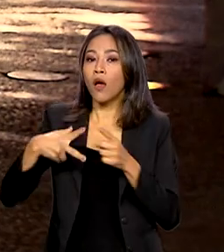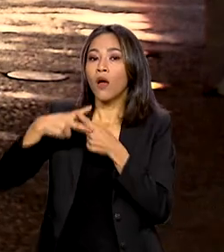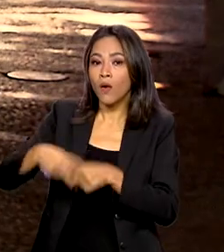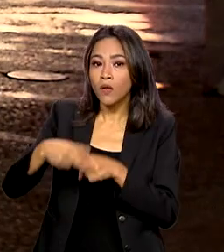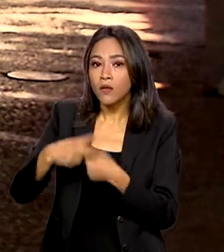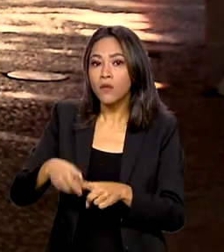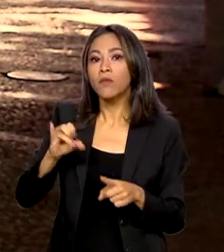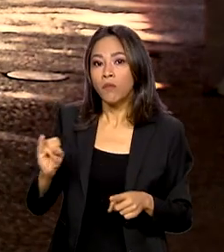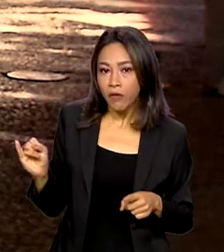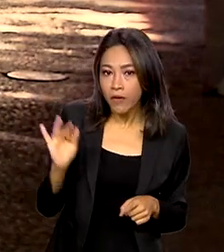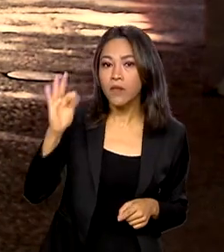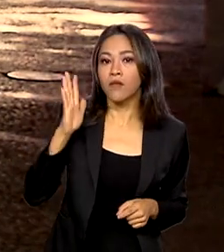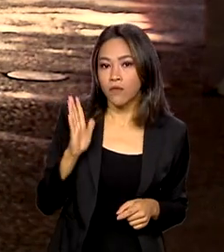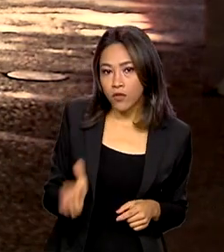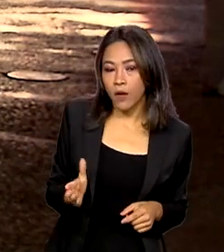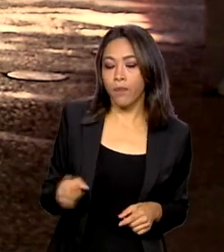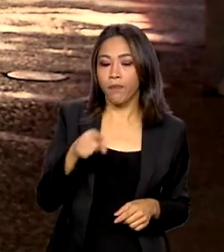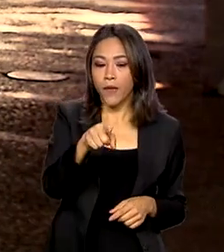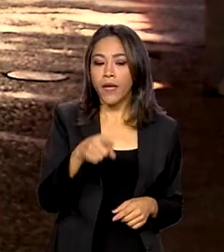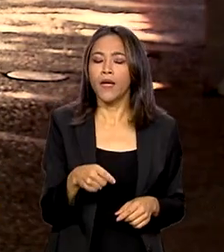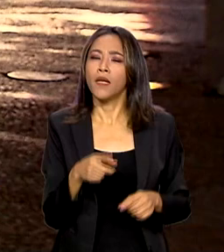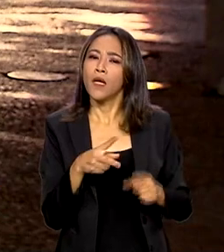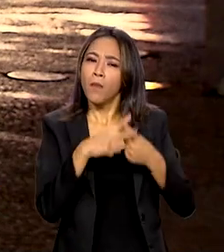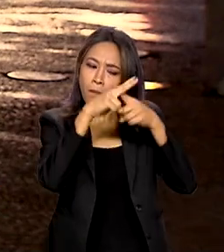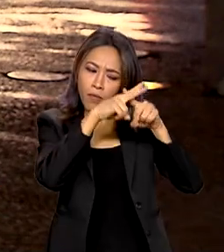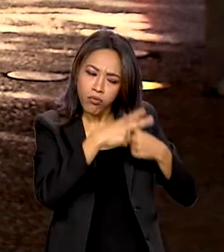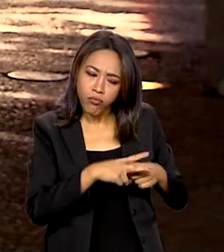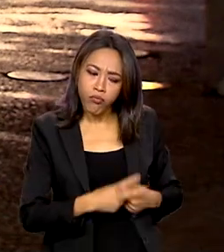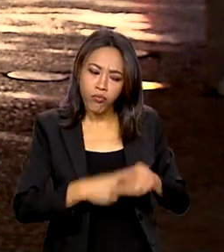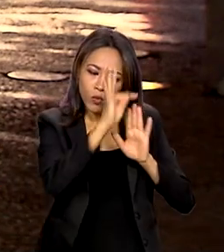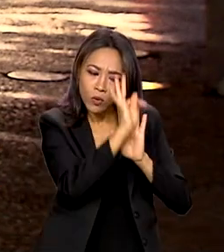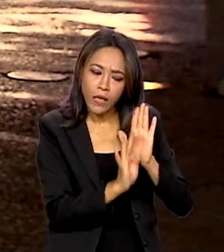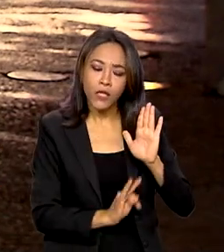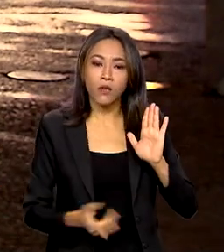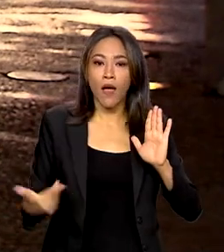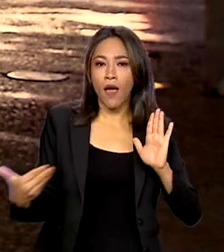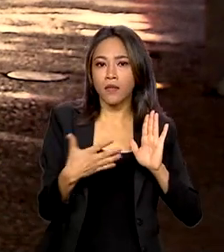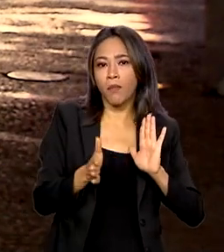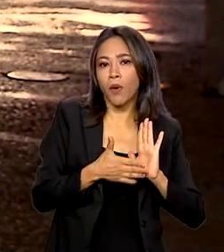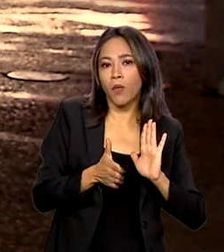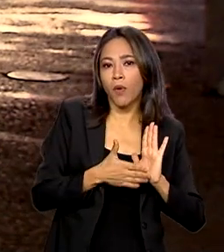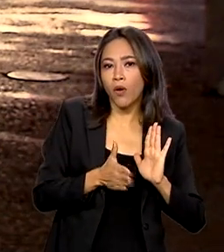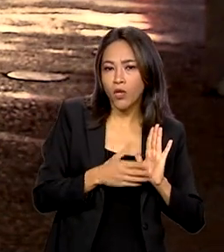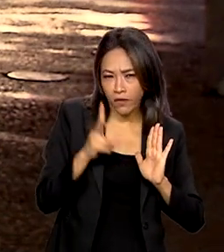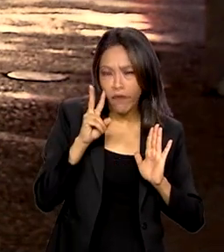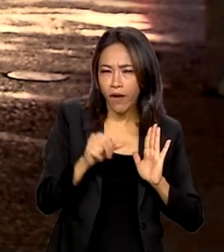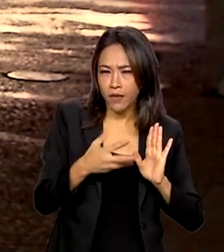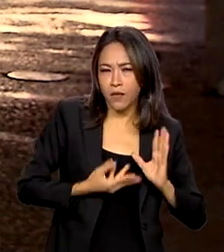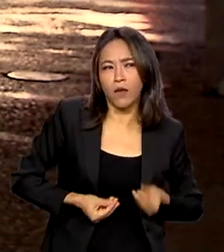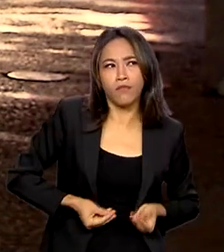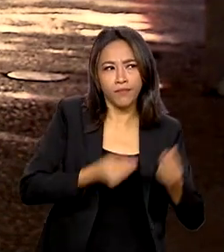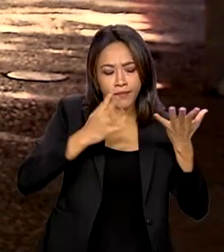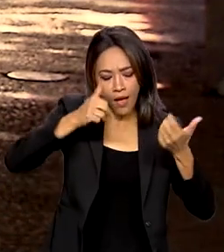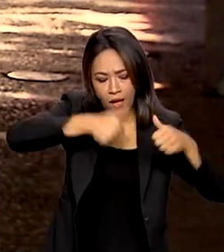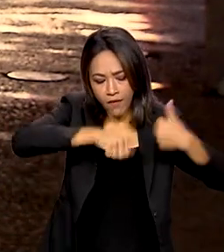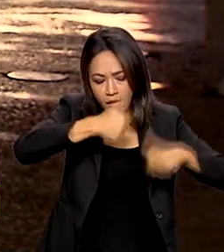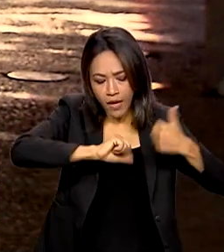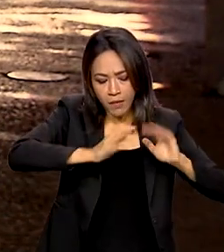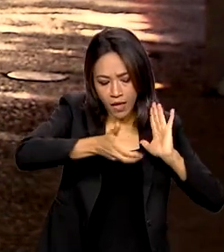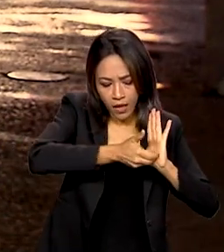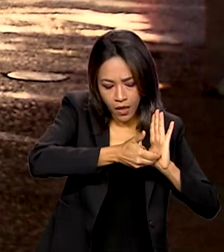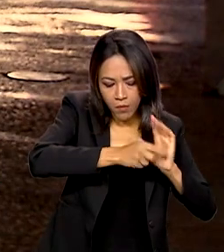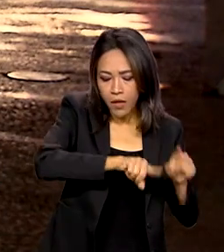após as mudanças feitas no texto pelo relator a proposta será apreciada pelo plenário da câmara e depois